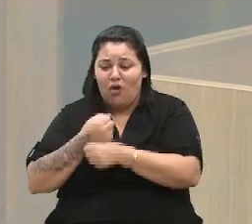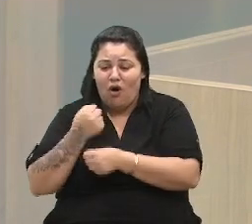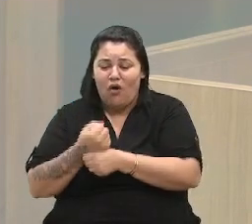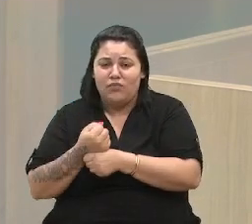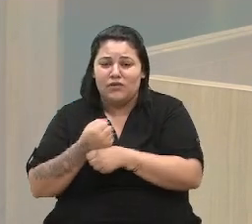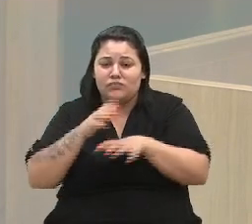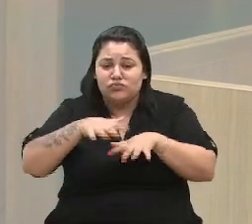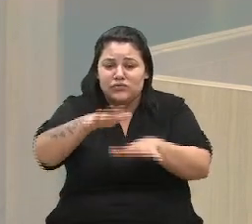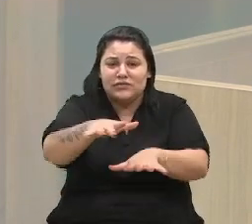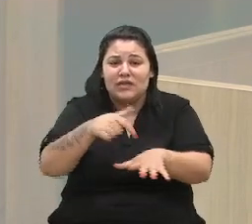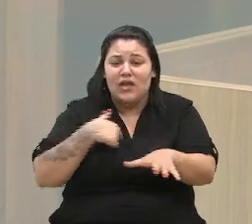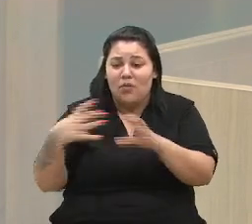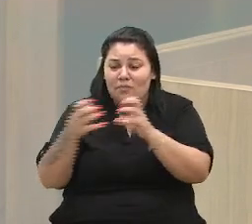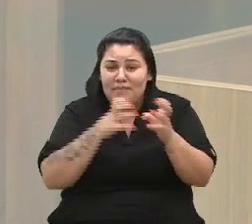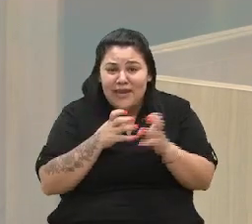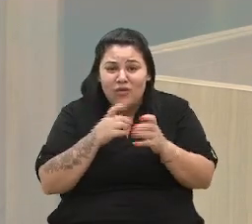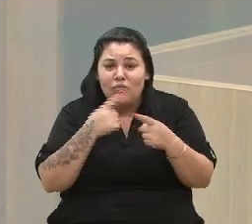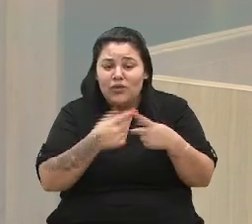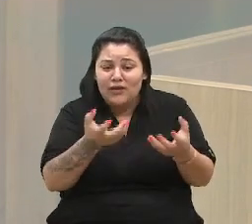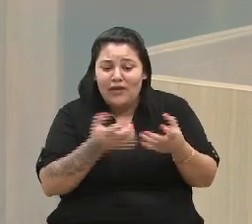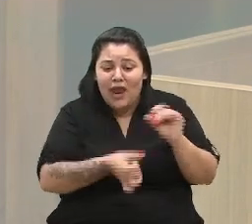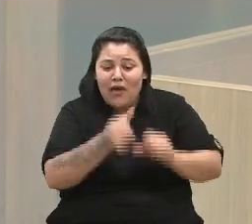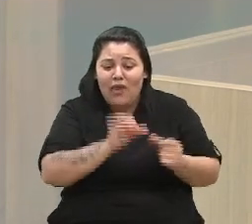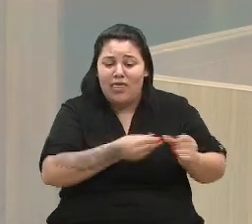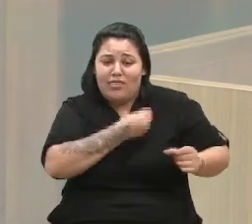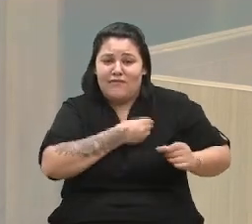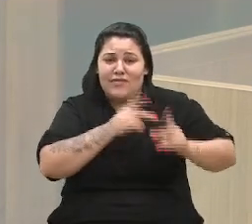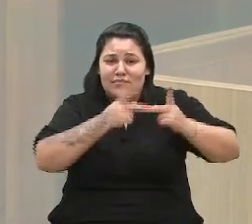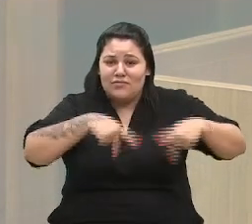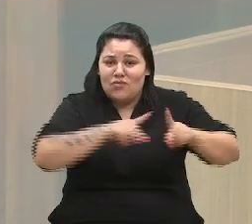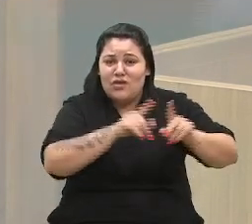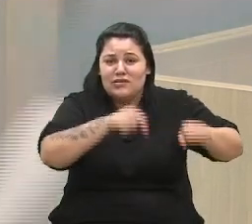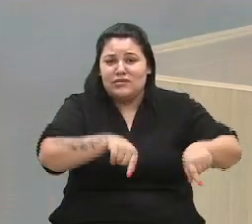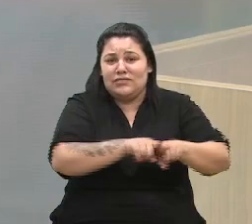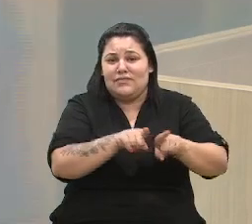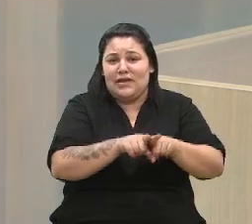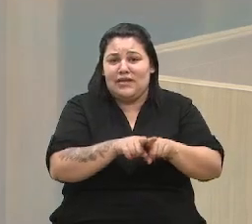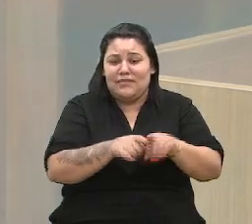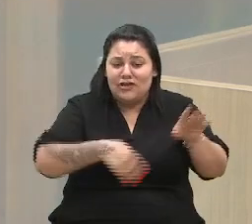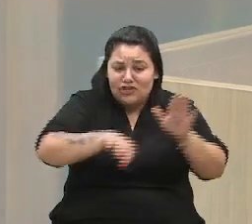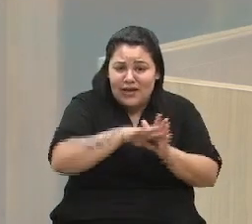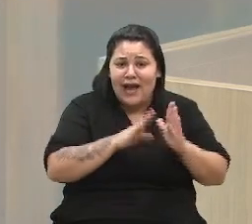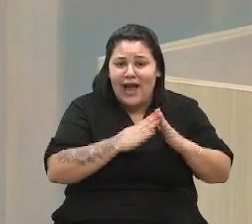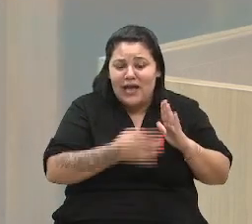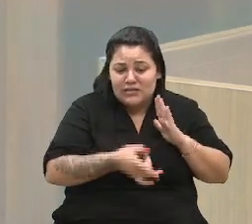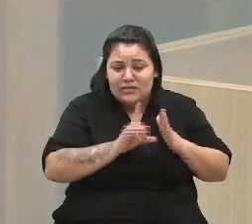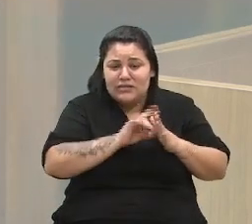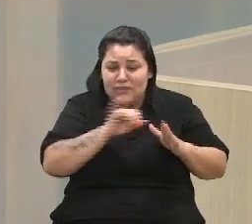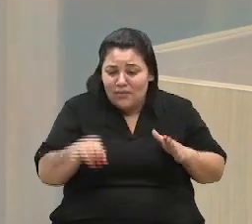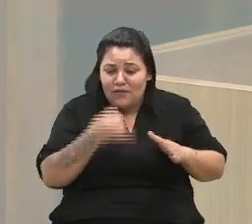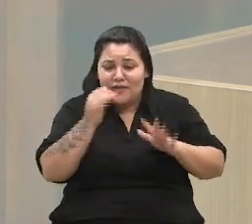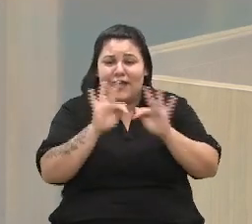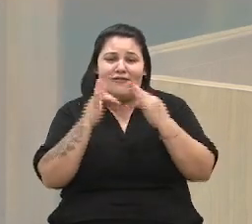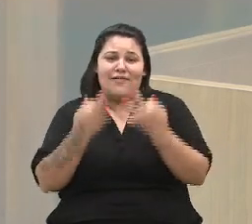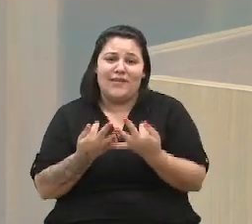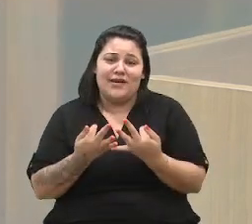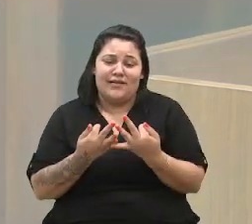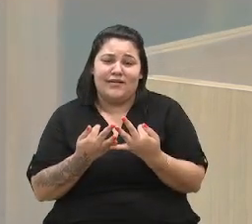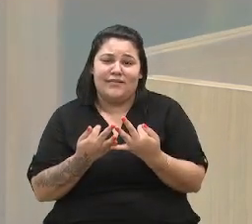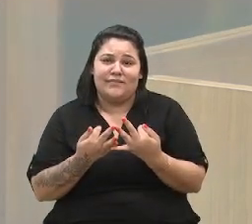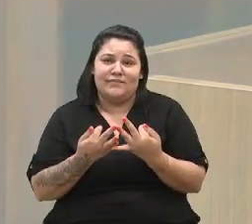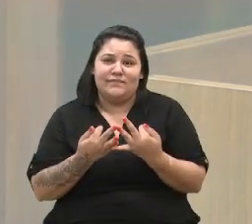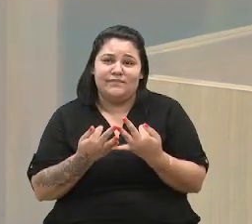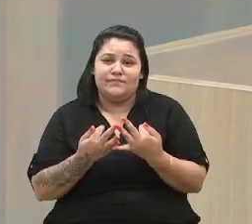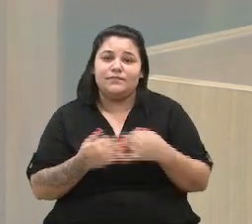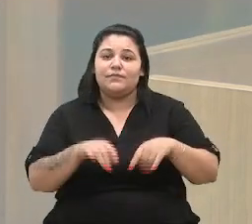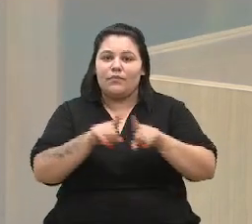brigo pela qualidade de vida das pessoas para chegar em casa antes, para aproveitar a sua família e poder sair um pouquinho mais tarde. Sem